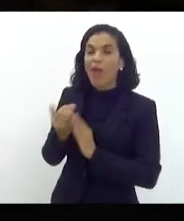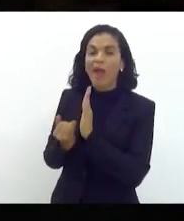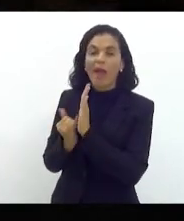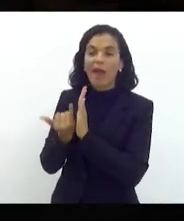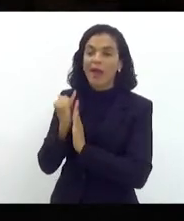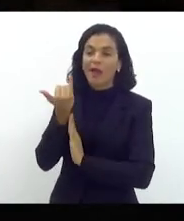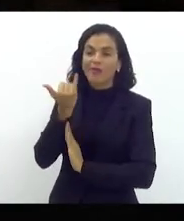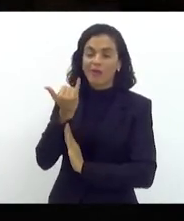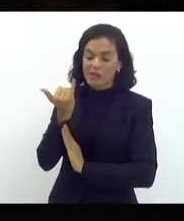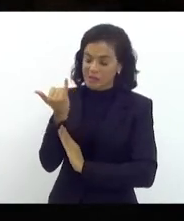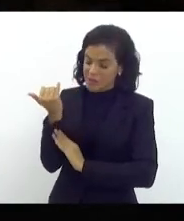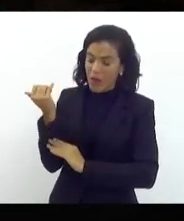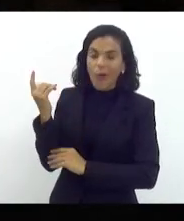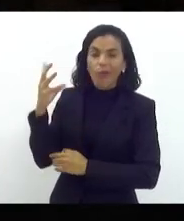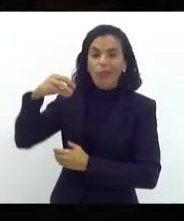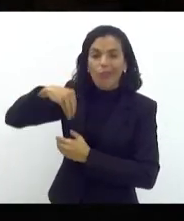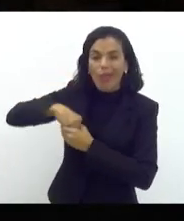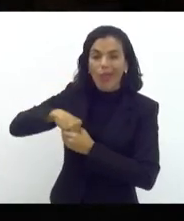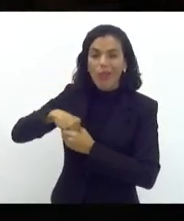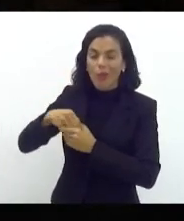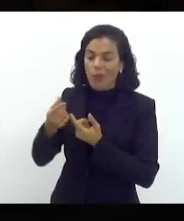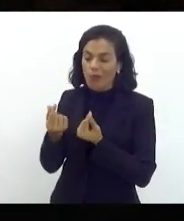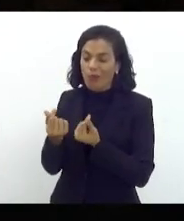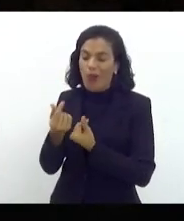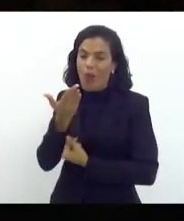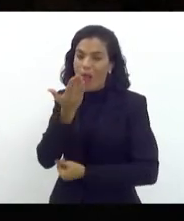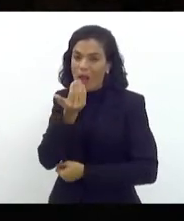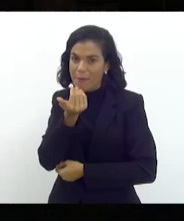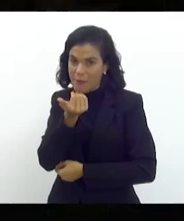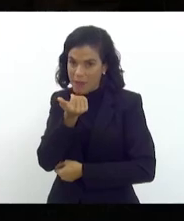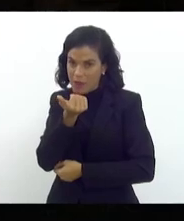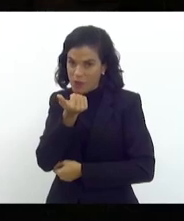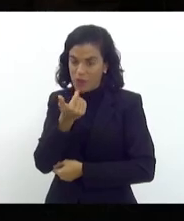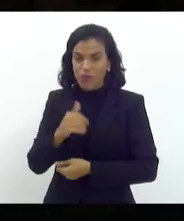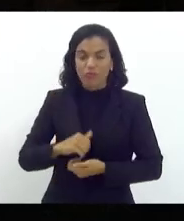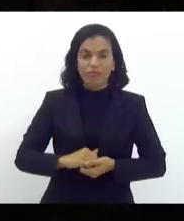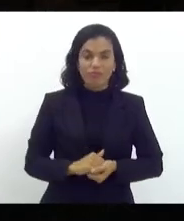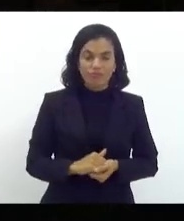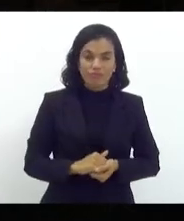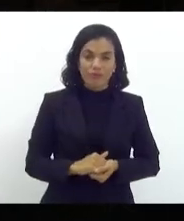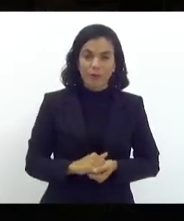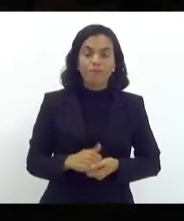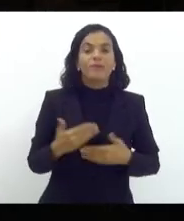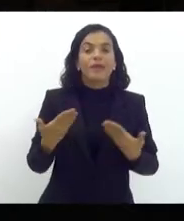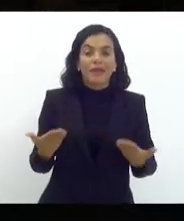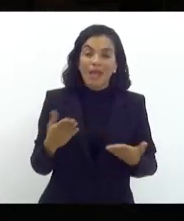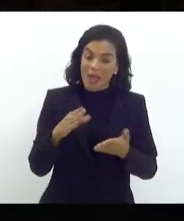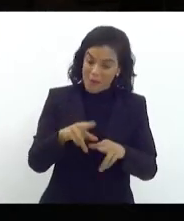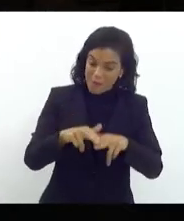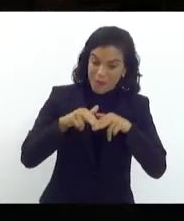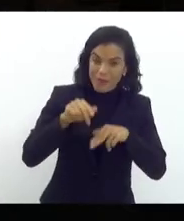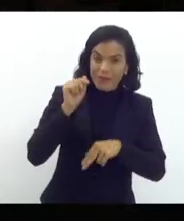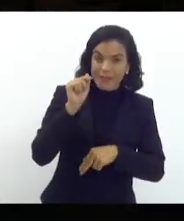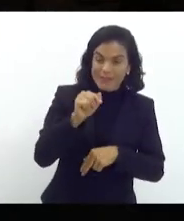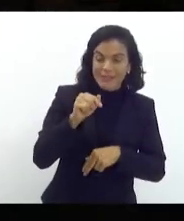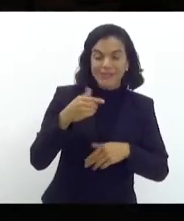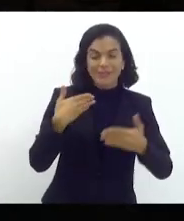inflação nos alimentos não a inflação média ponderada sobre todos os produtos e exatamente nós estamos falando